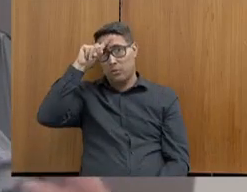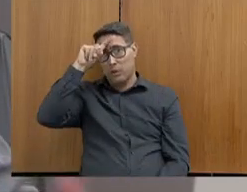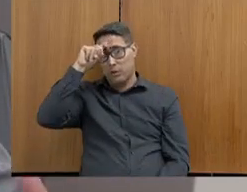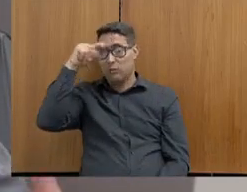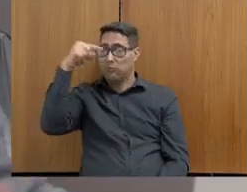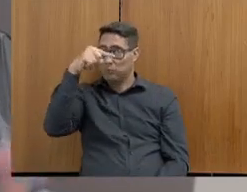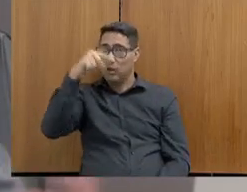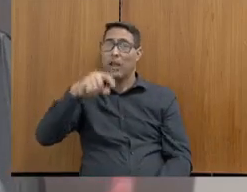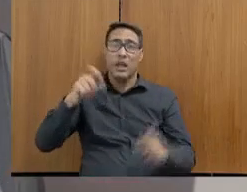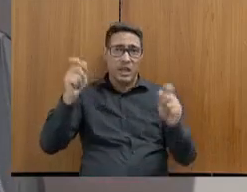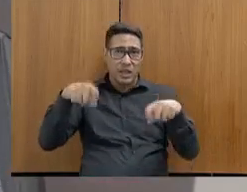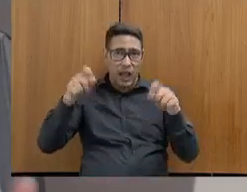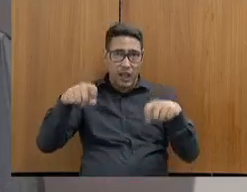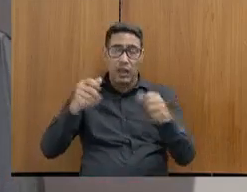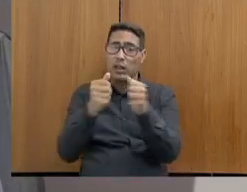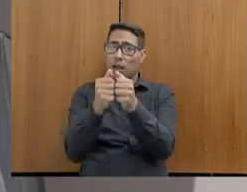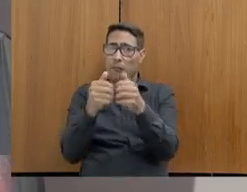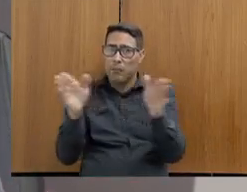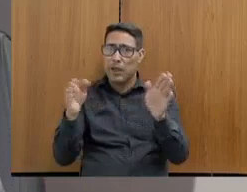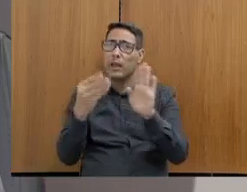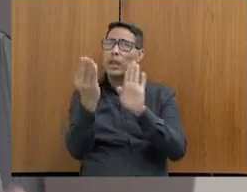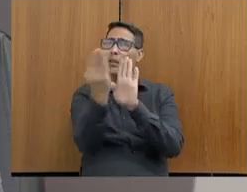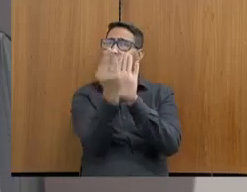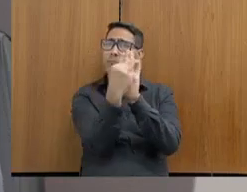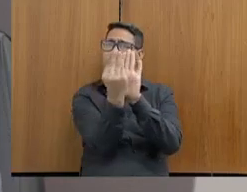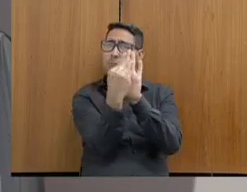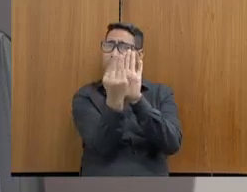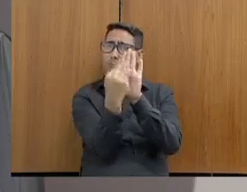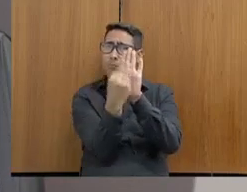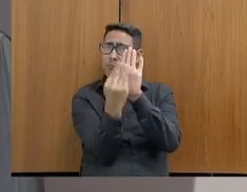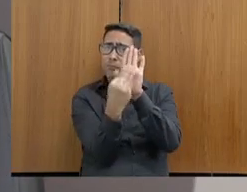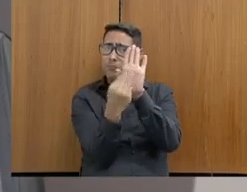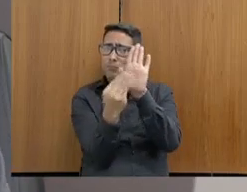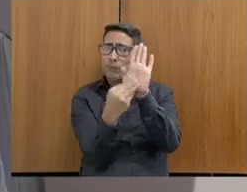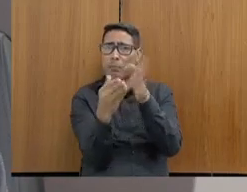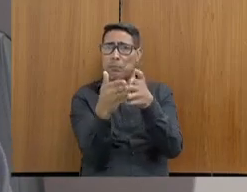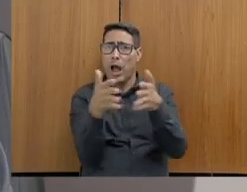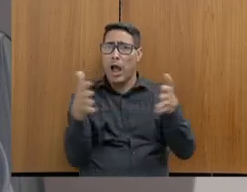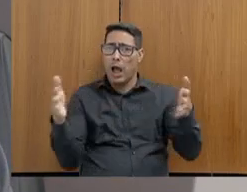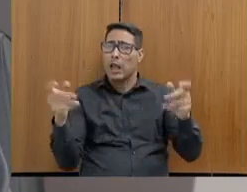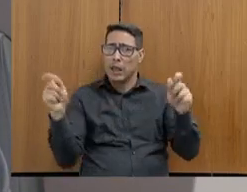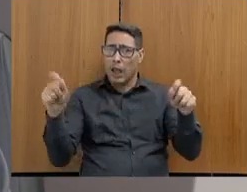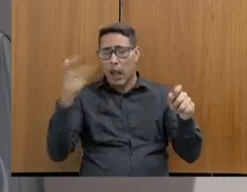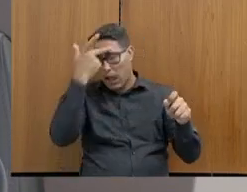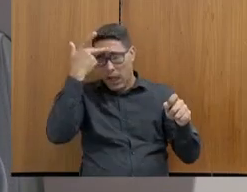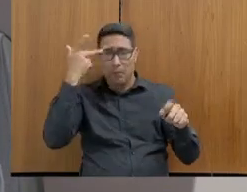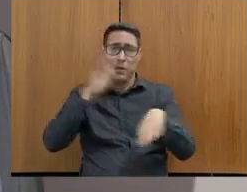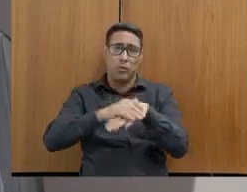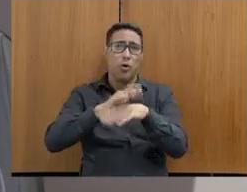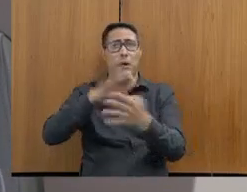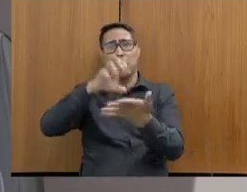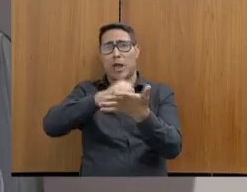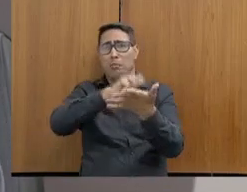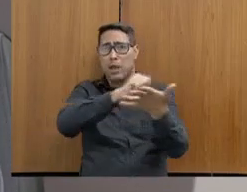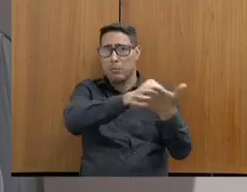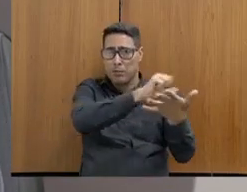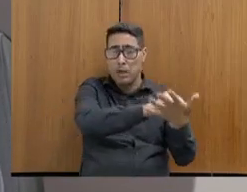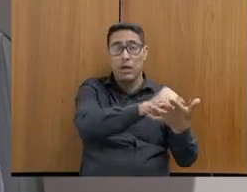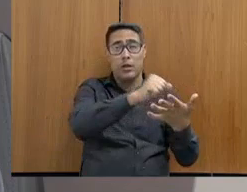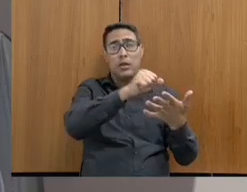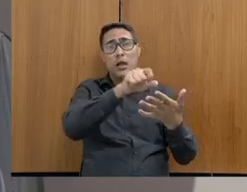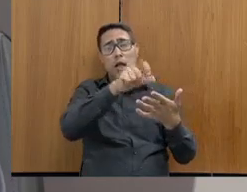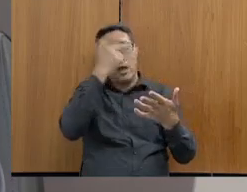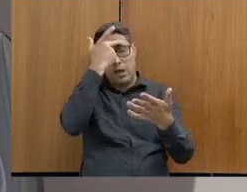uma agenda é que é amplie esse atendimento ao nosso policial ativo ao nosso policial